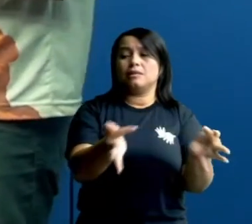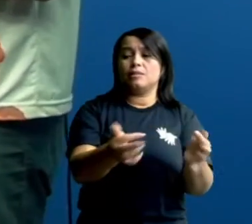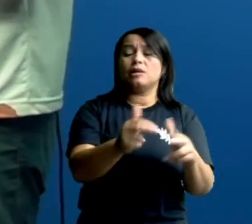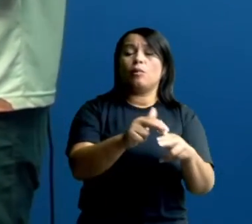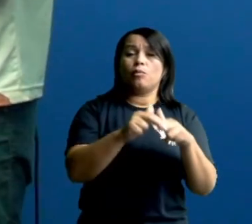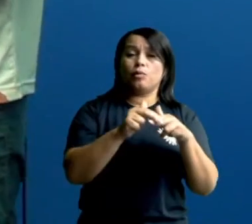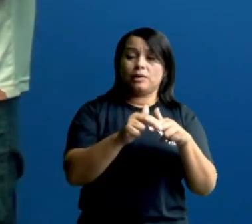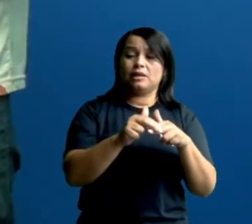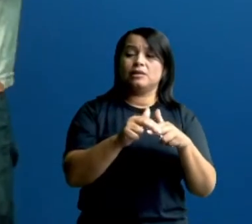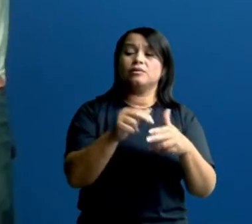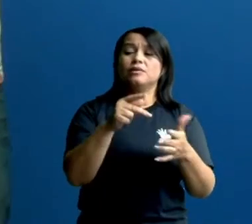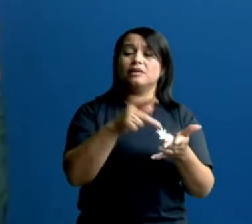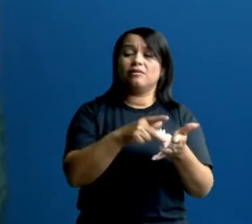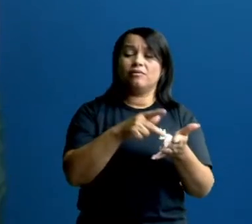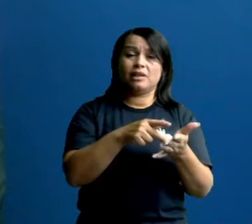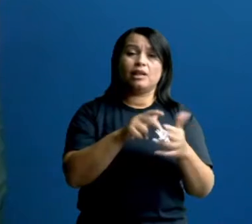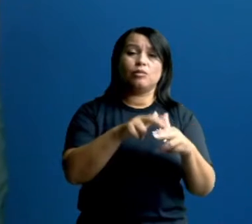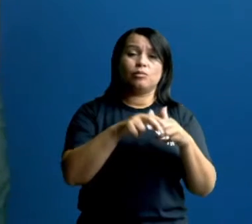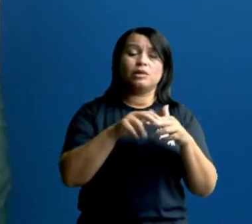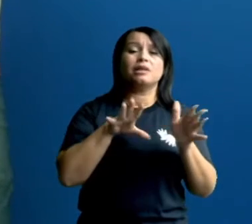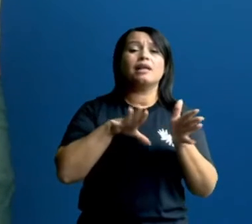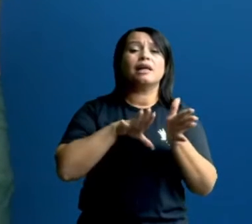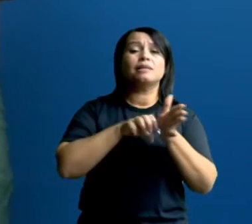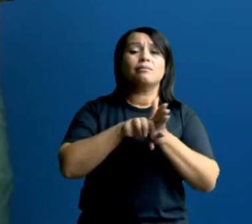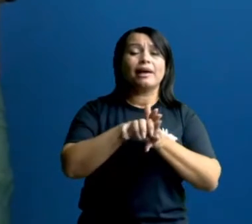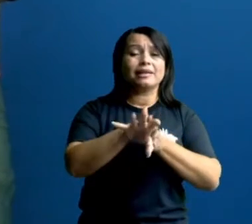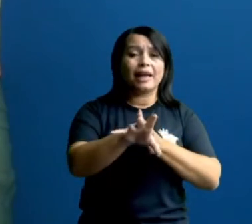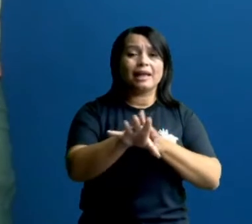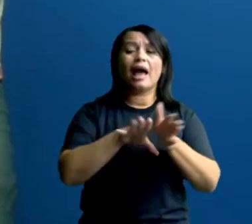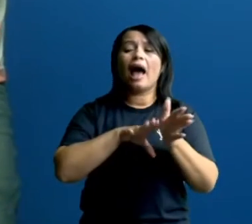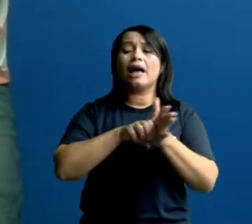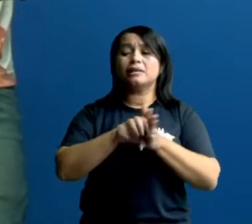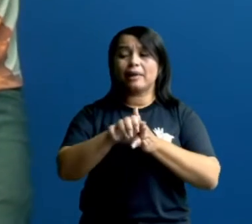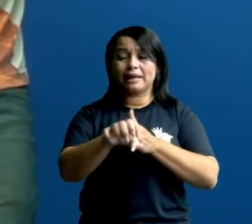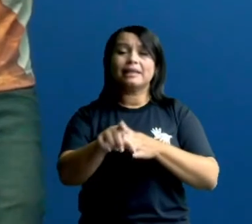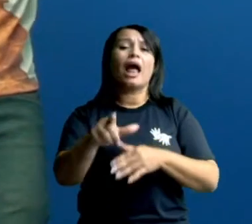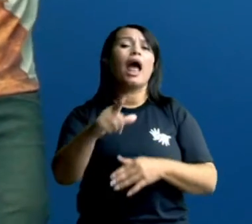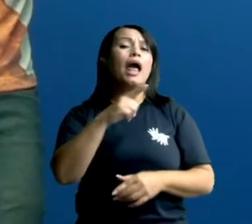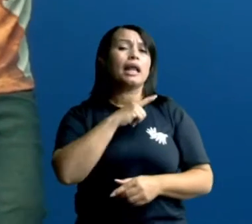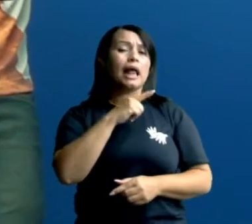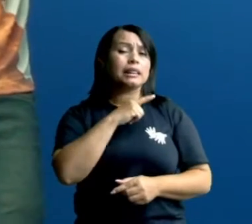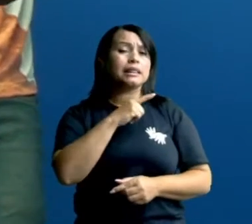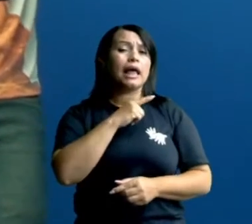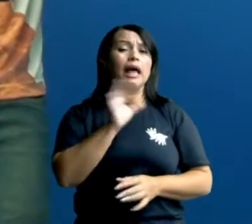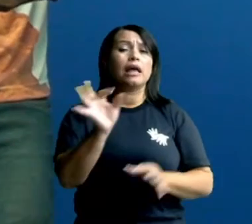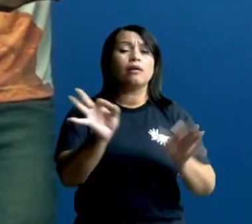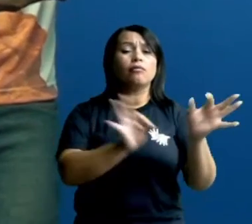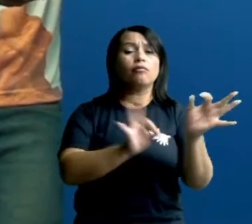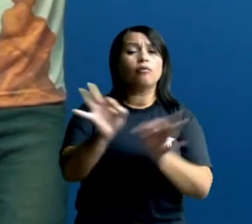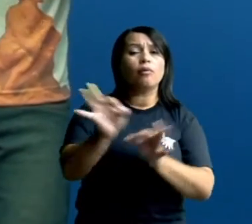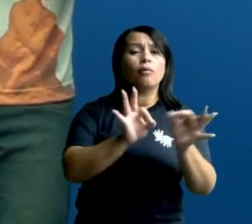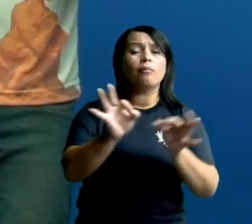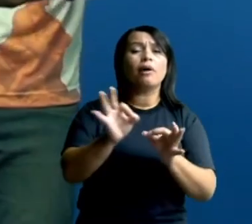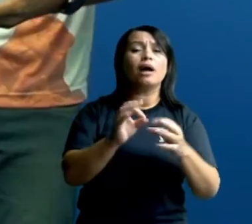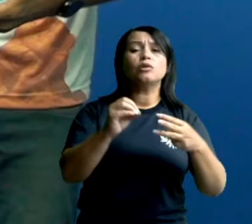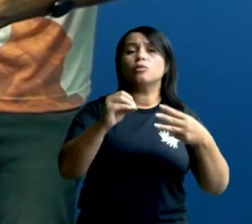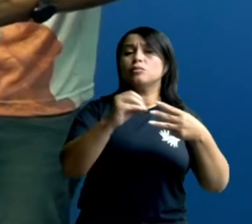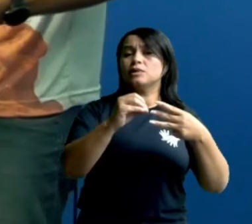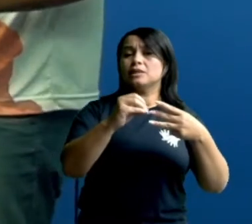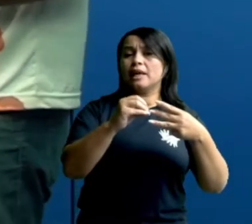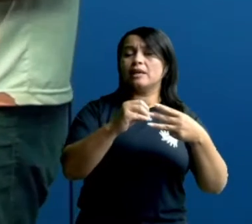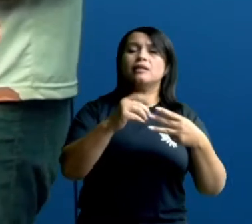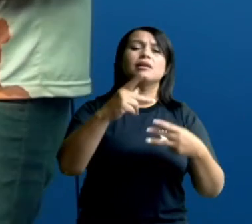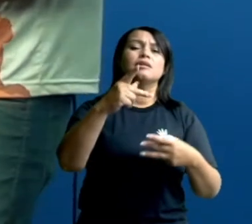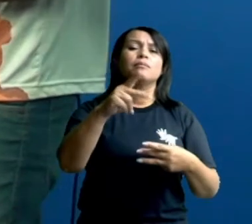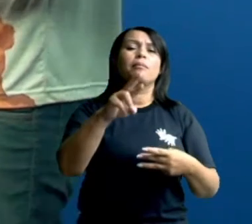são as células justamente das bactérias. As bactérias são formadas por células